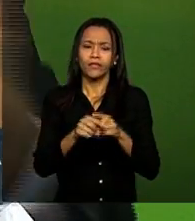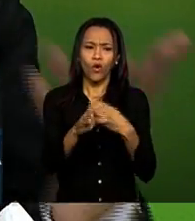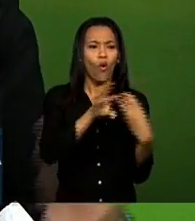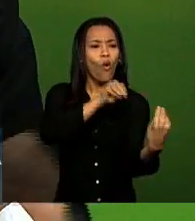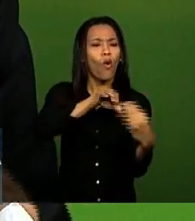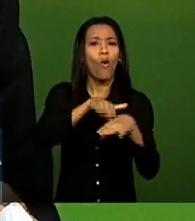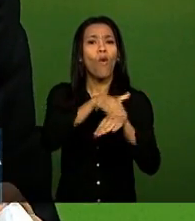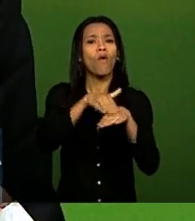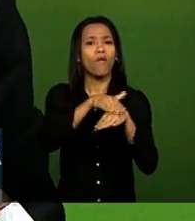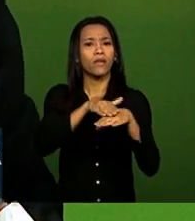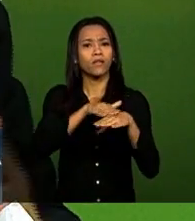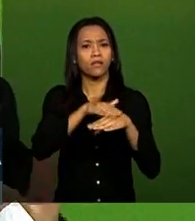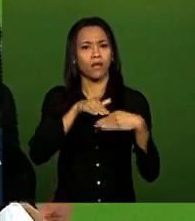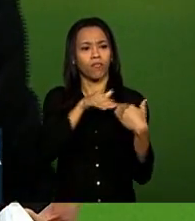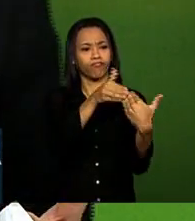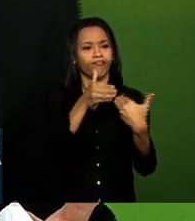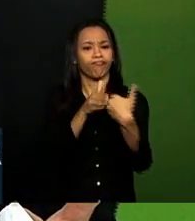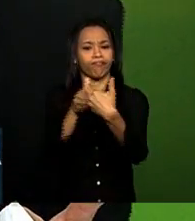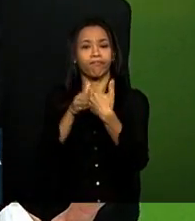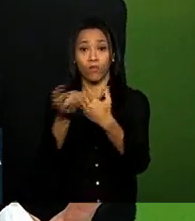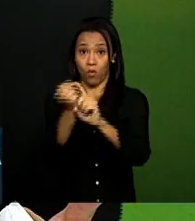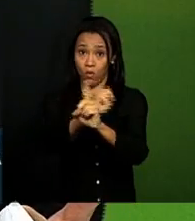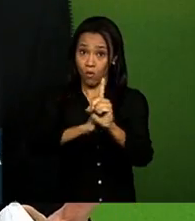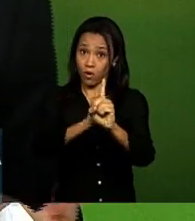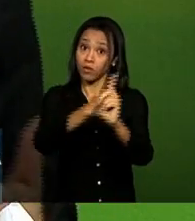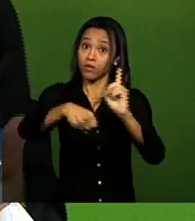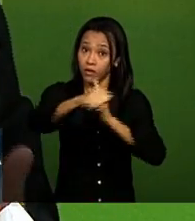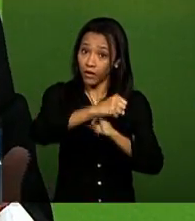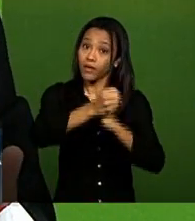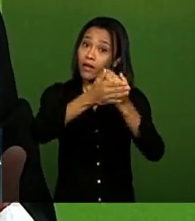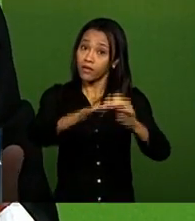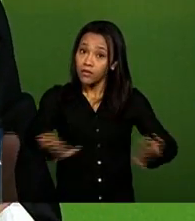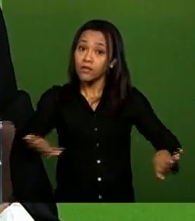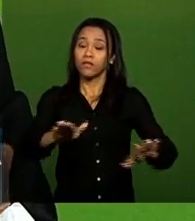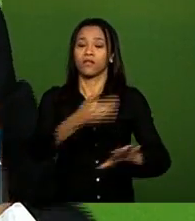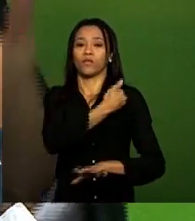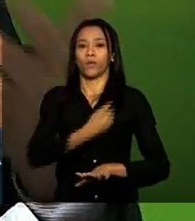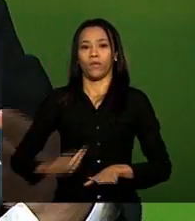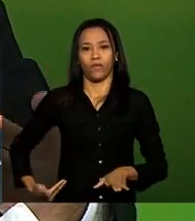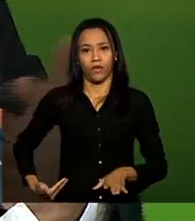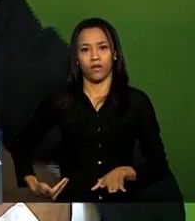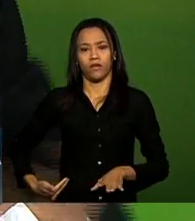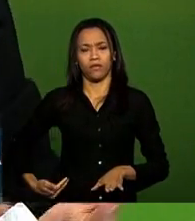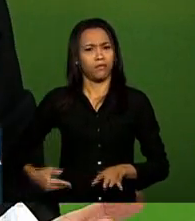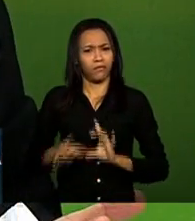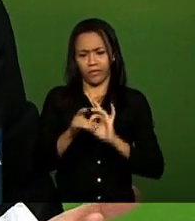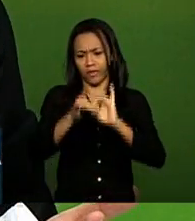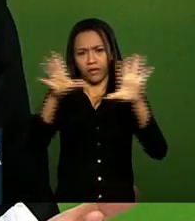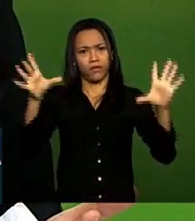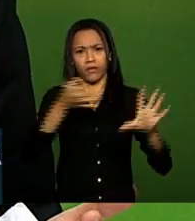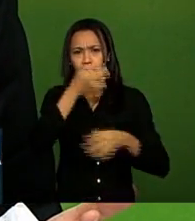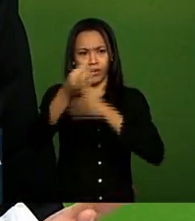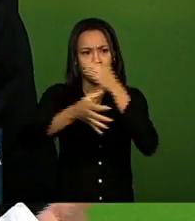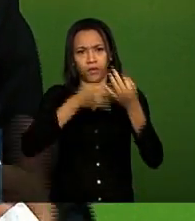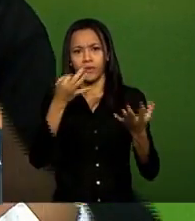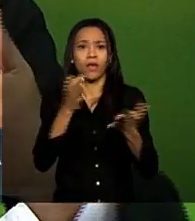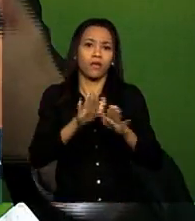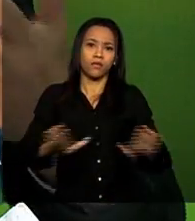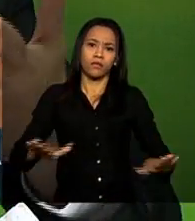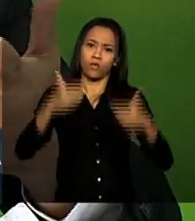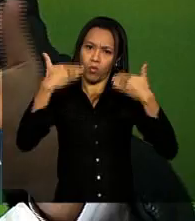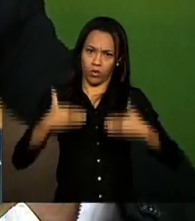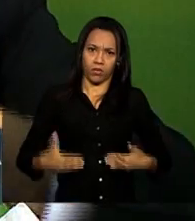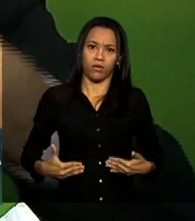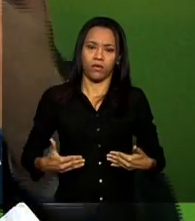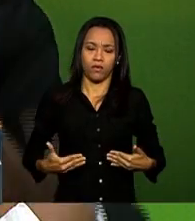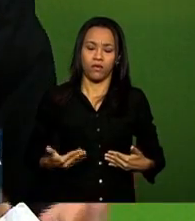setorial do ponto de vista geral é assim que um governo como nosso e um governo no ambiente democrático se comporta e cada